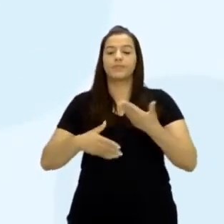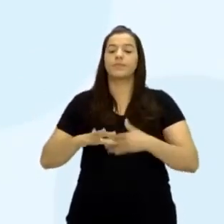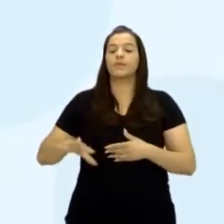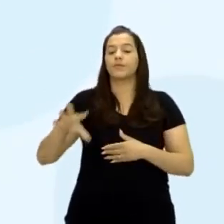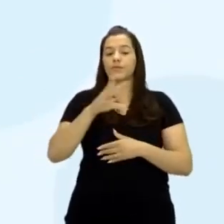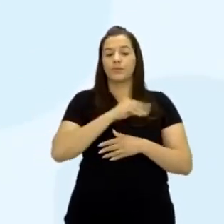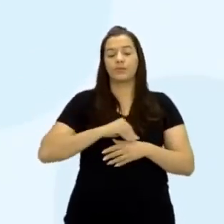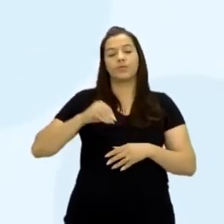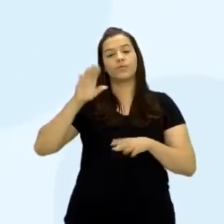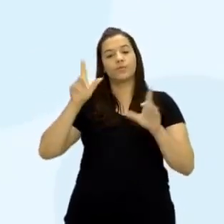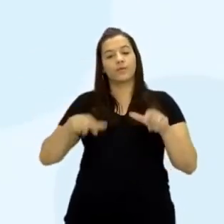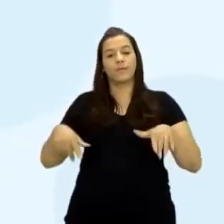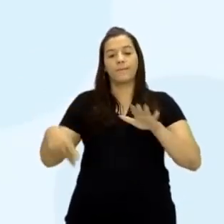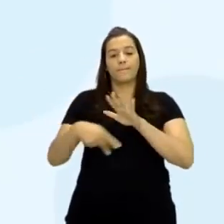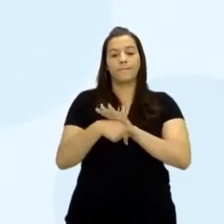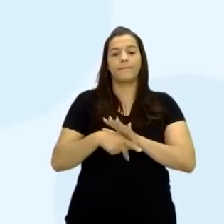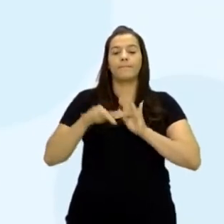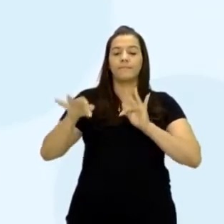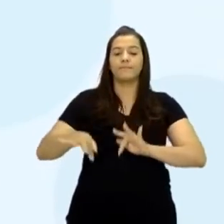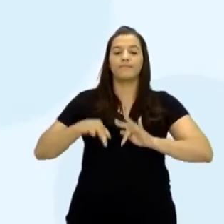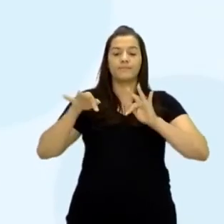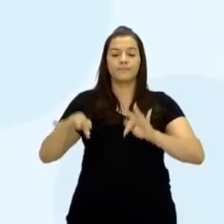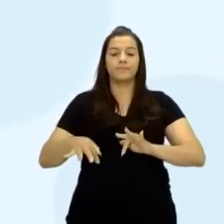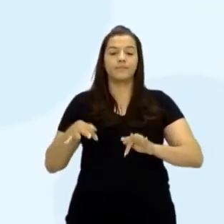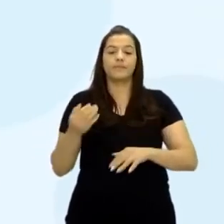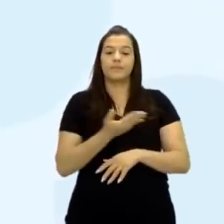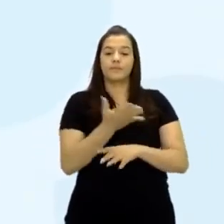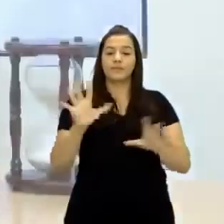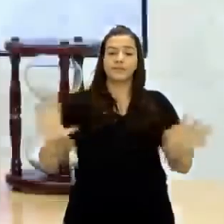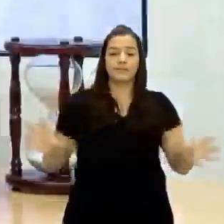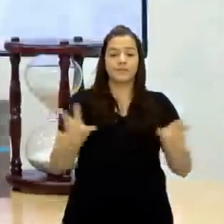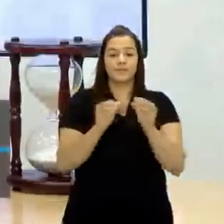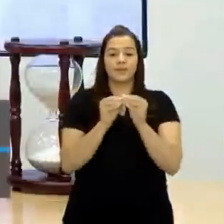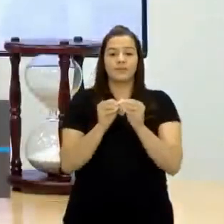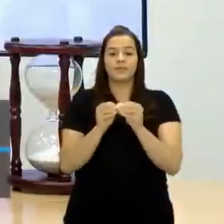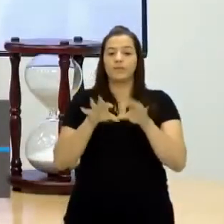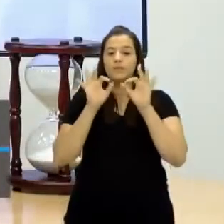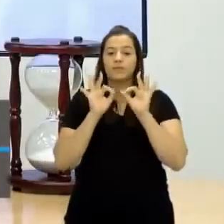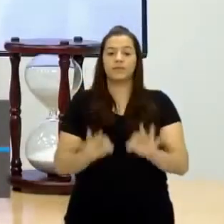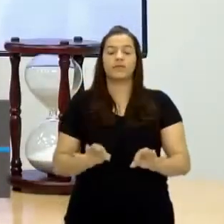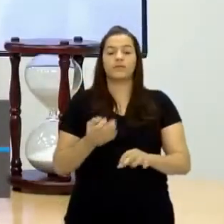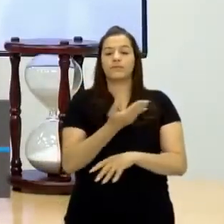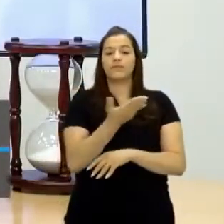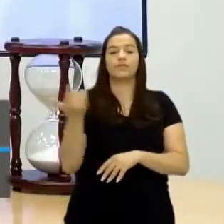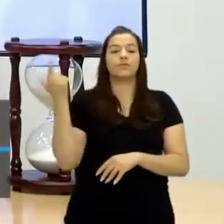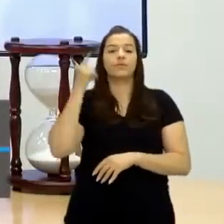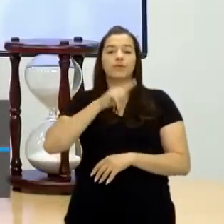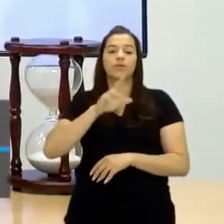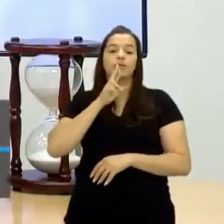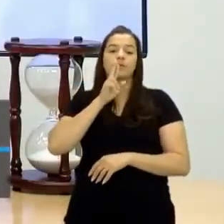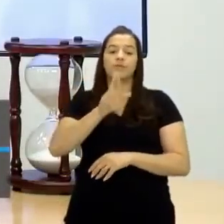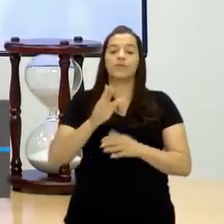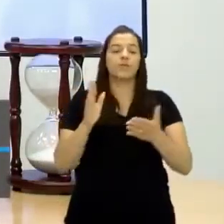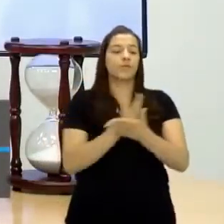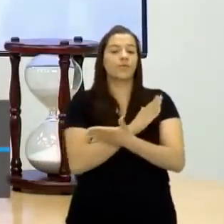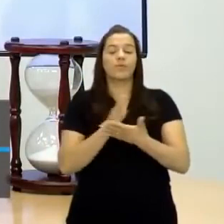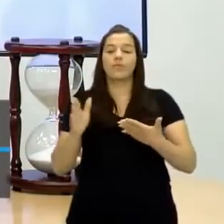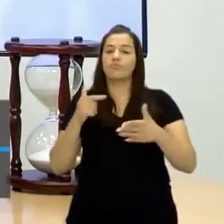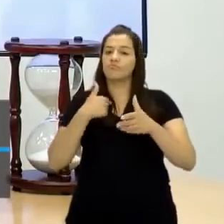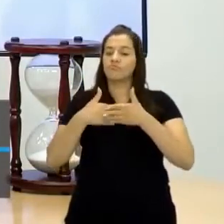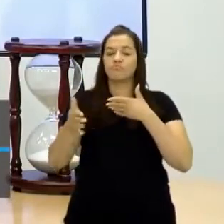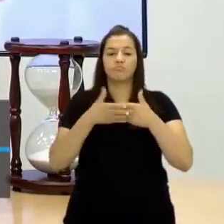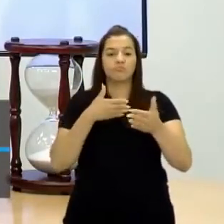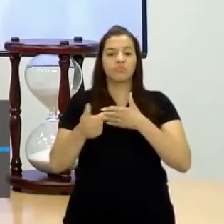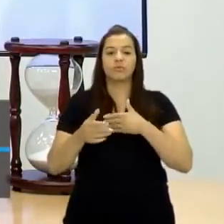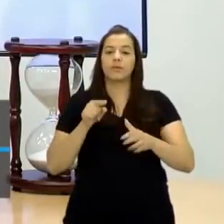configuração toda do feudalismo. Sexto ano, se vocês pegarem esse resuminho, é certeza que vocês conseguem responder qualquer questão sobre feudalismo, porque